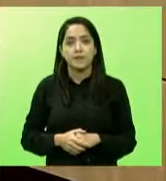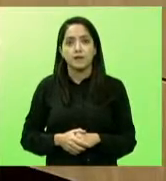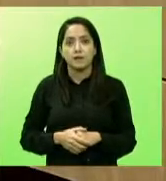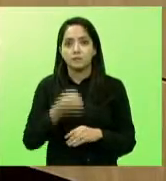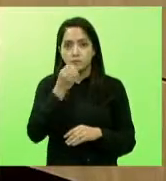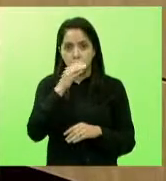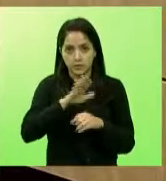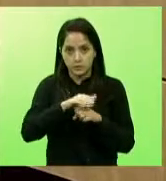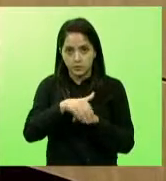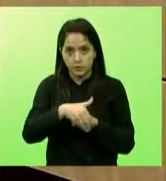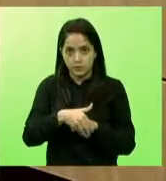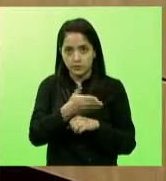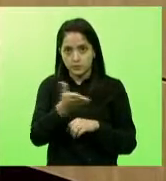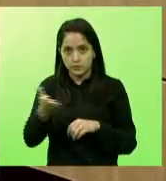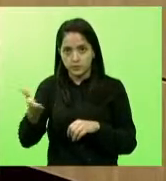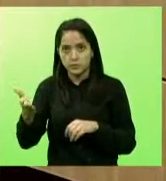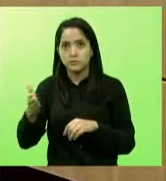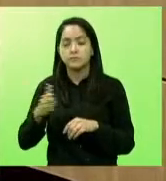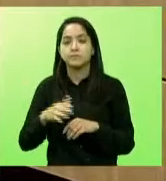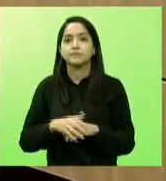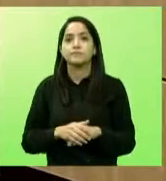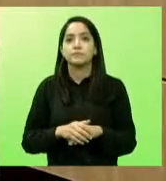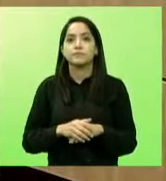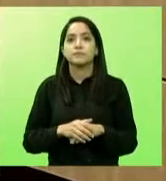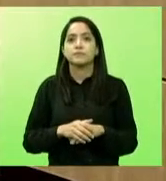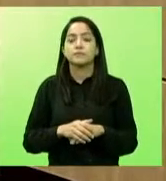Muito boa noite, senhor desembargador Ricardo Hesler.